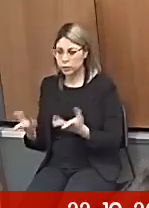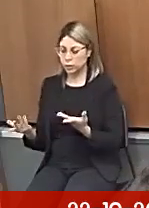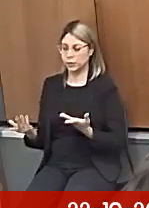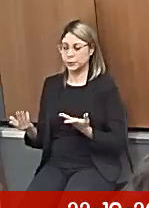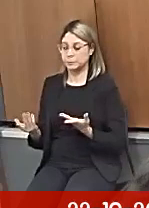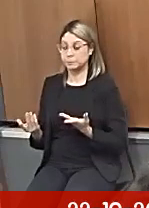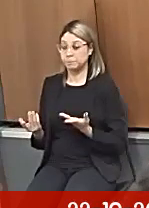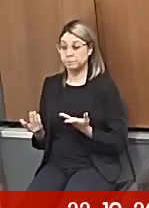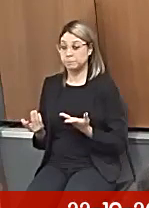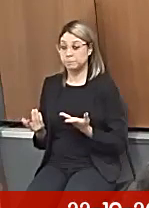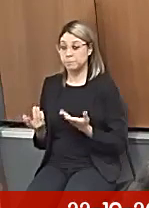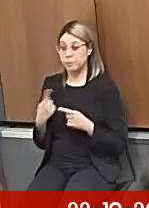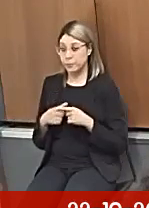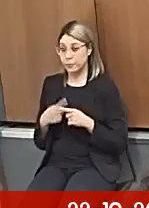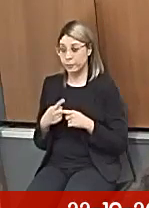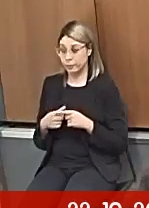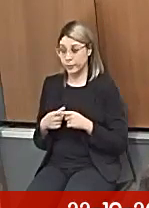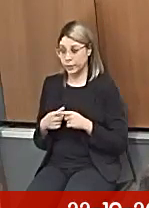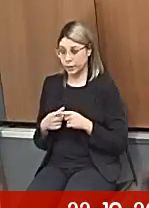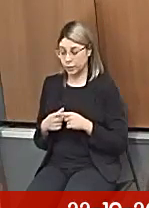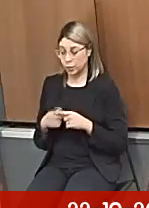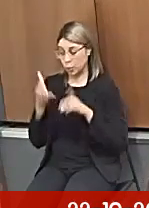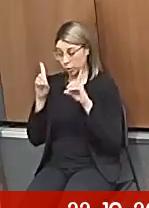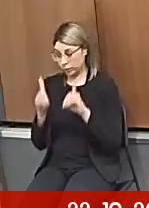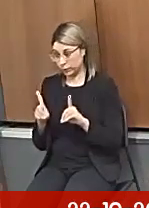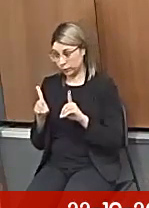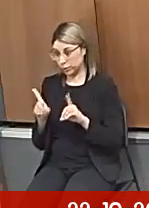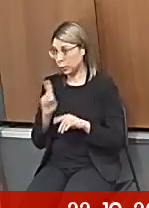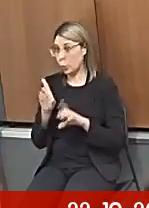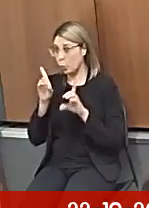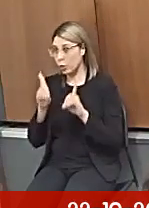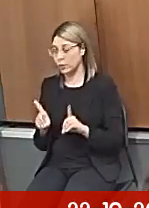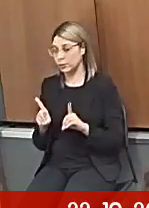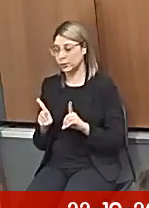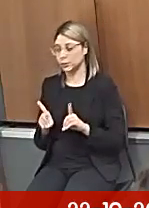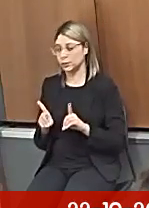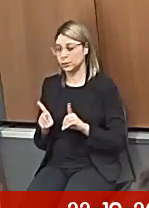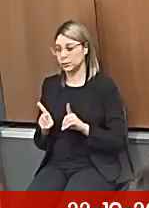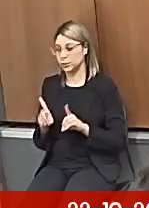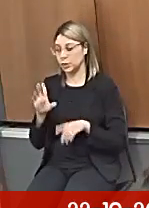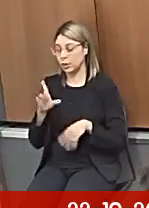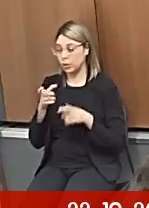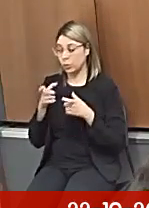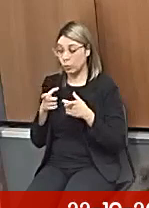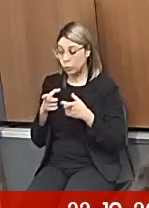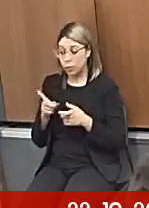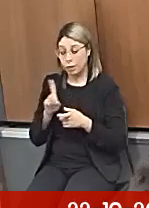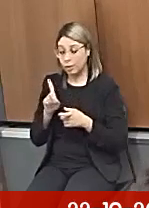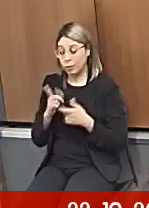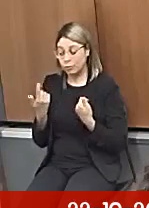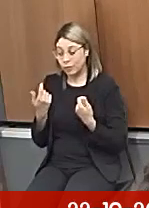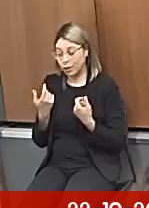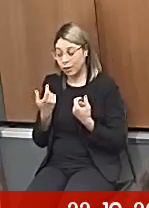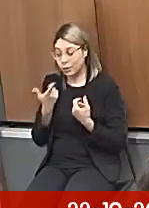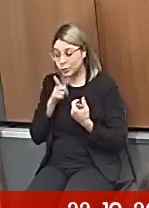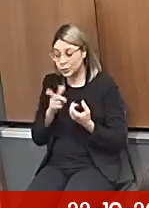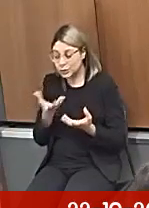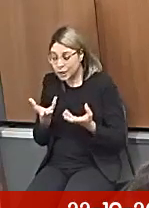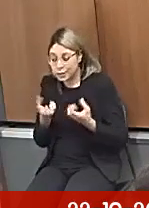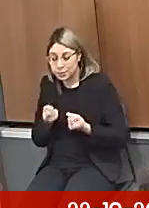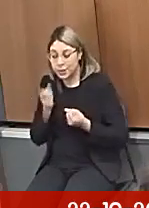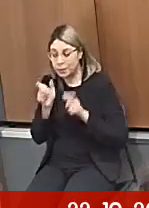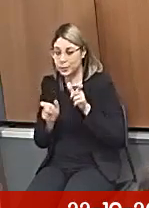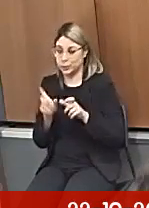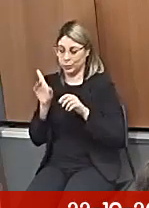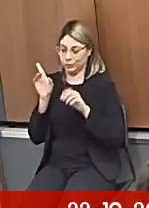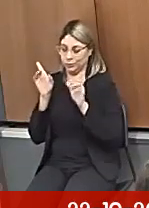coisa, o lugar, para mim, o deficiente, ele não é deficiente. O lugar não está preparado para receber a deficiência. Então, por